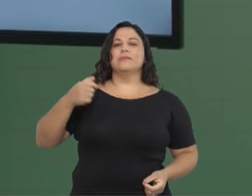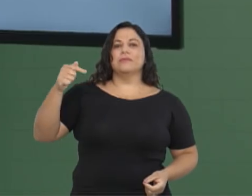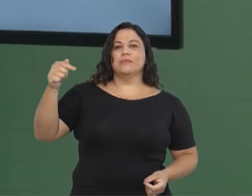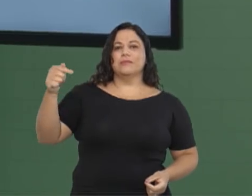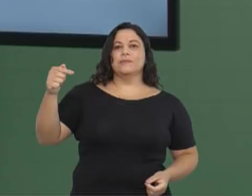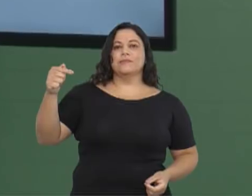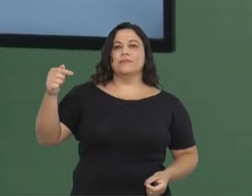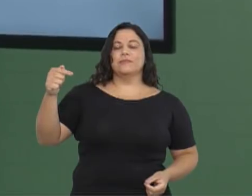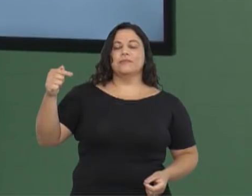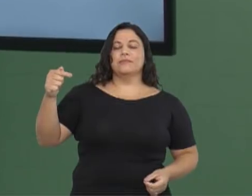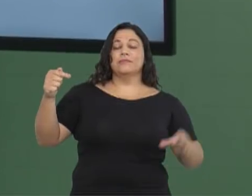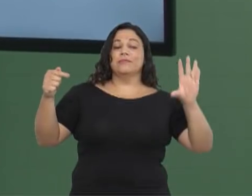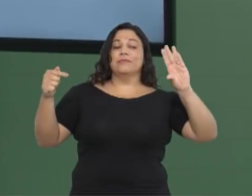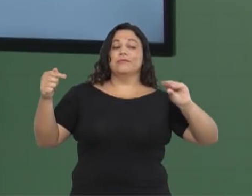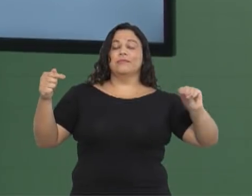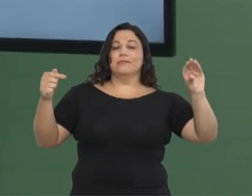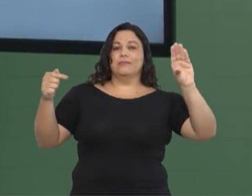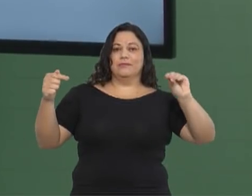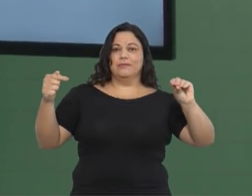7, 7.